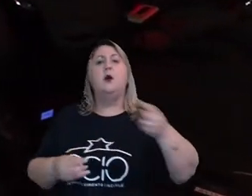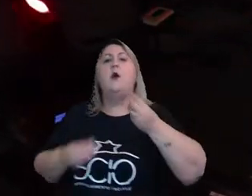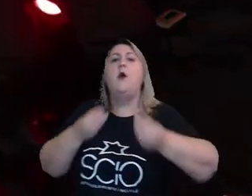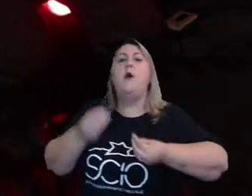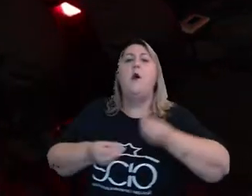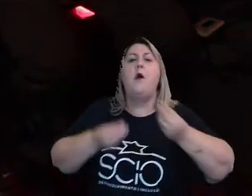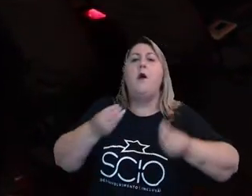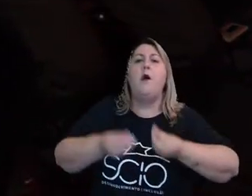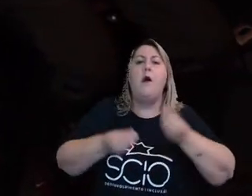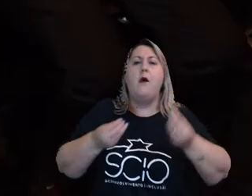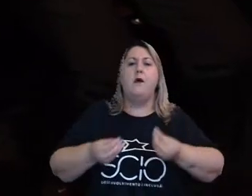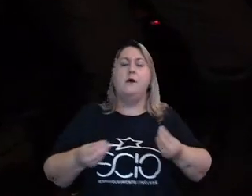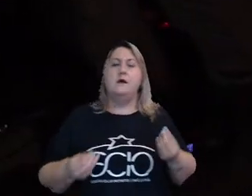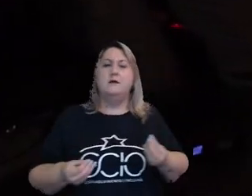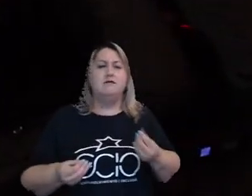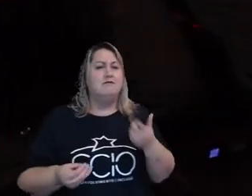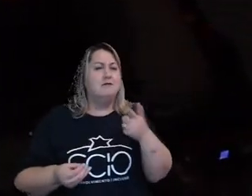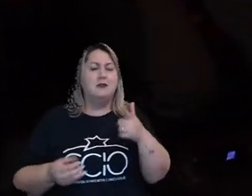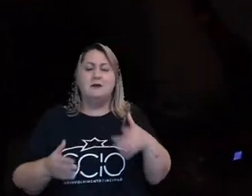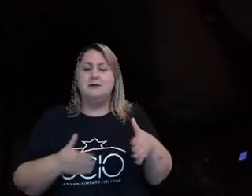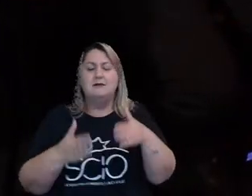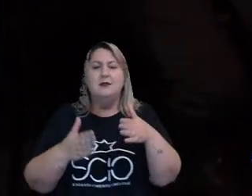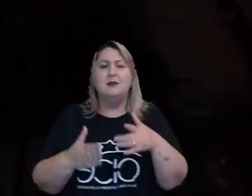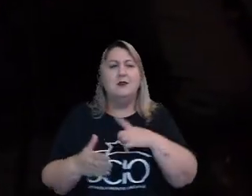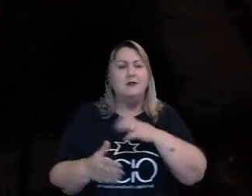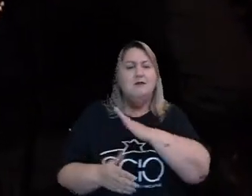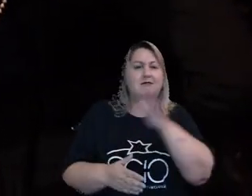de que jeito?